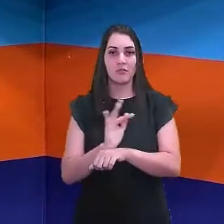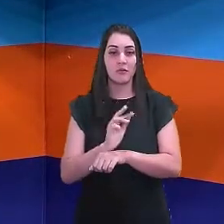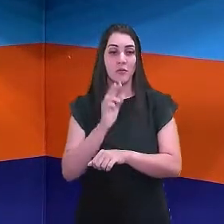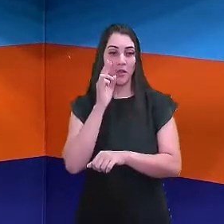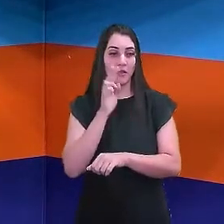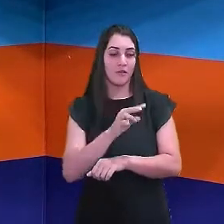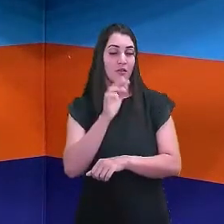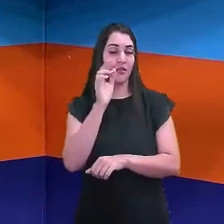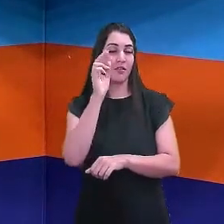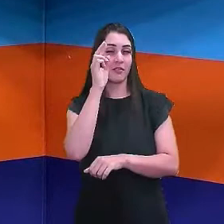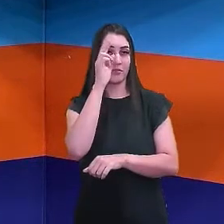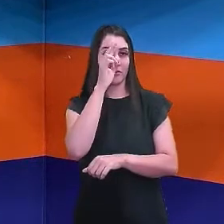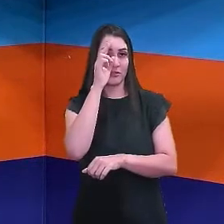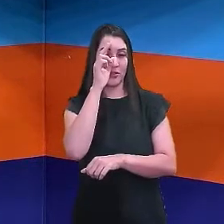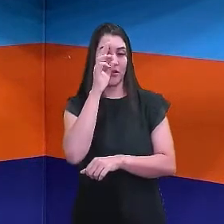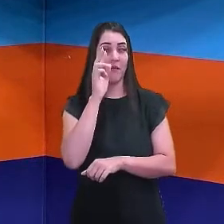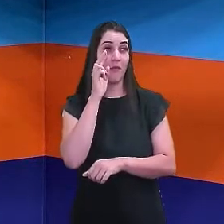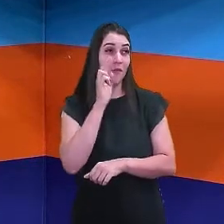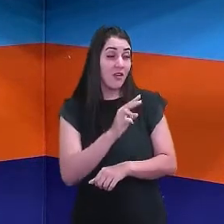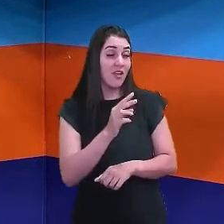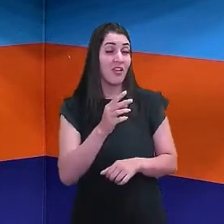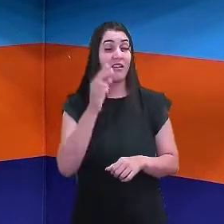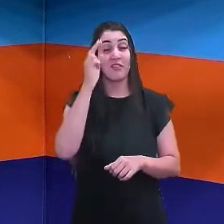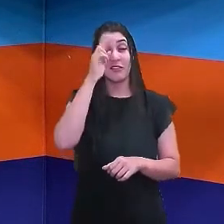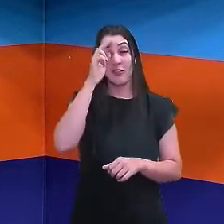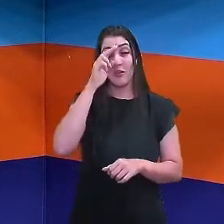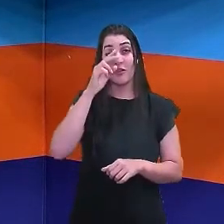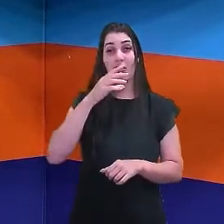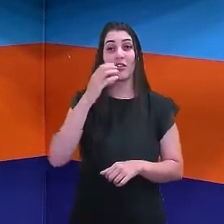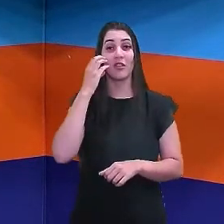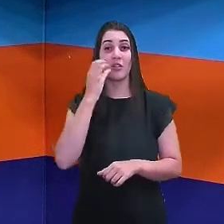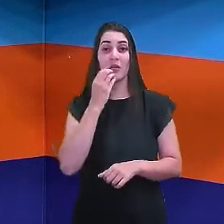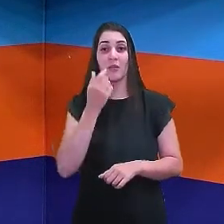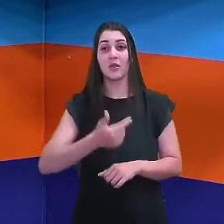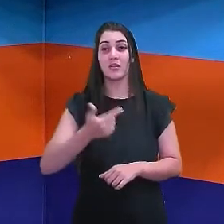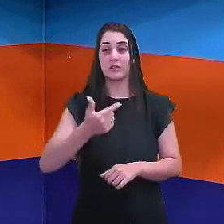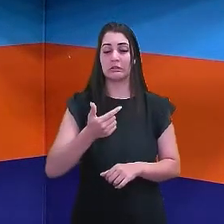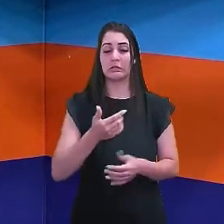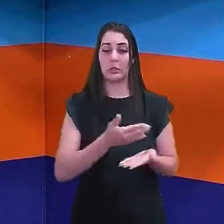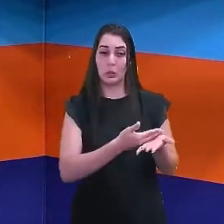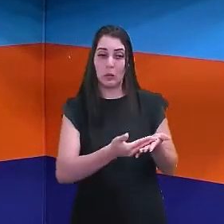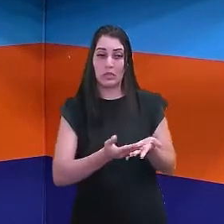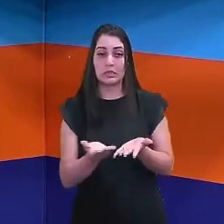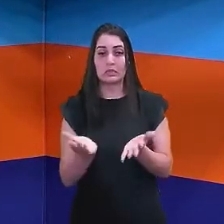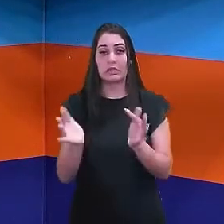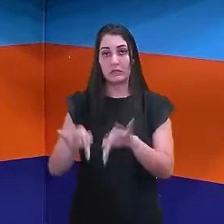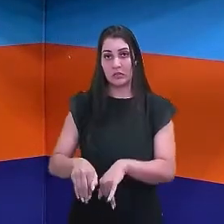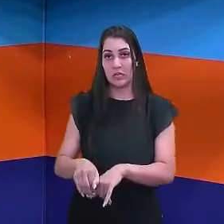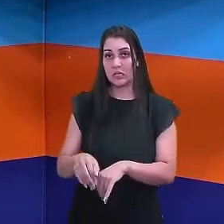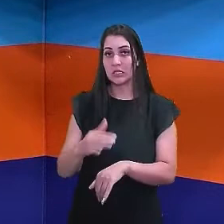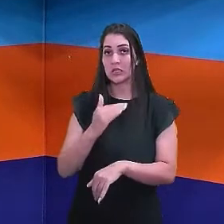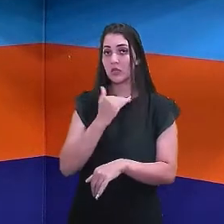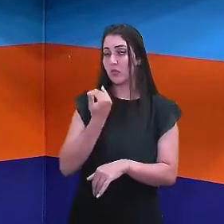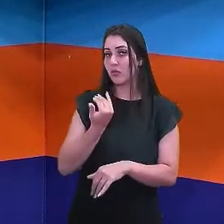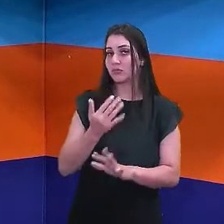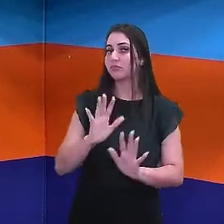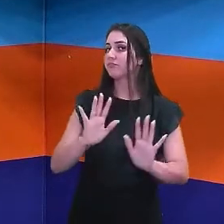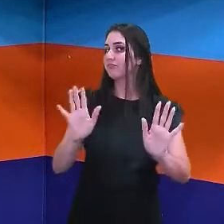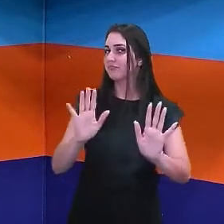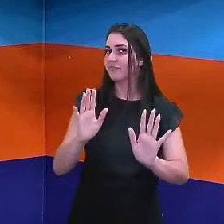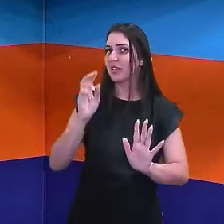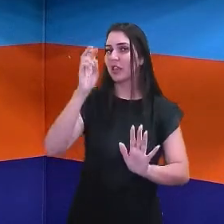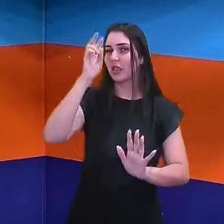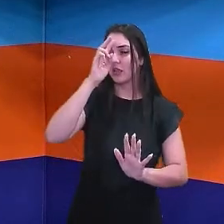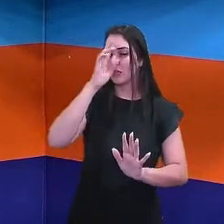história. Vamos ver a história de Dom Pedro II. Ela começa, finaliza aqui com a sua morte. Ótimo. Mas na história não. Todos